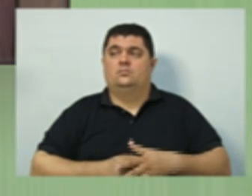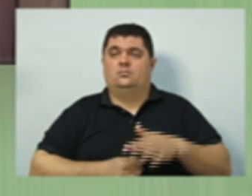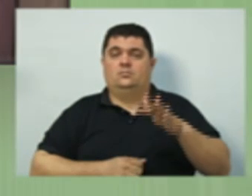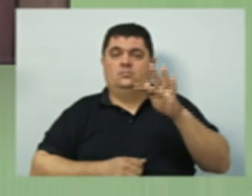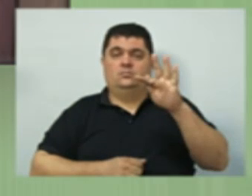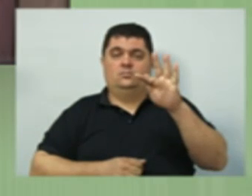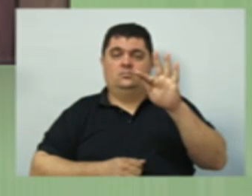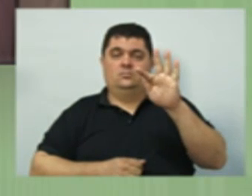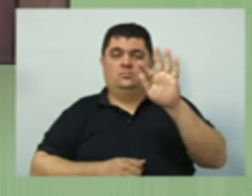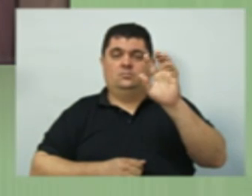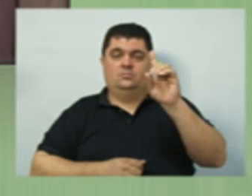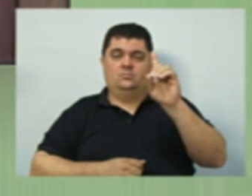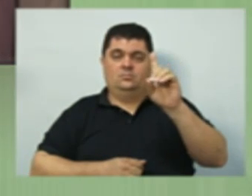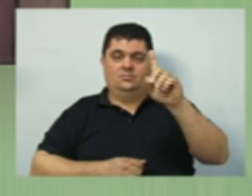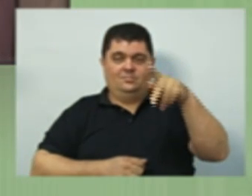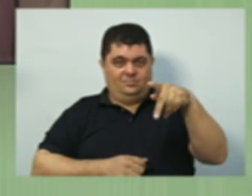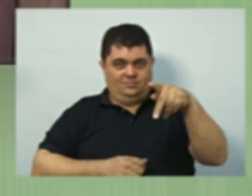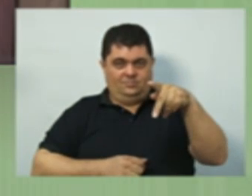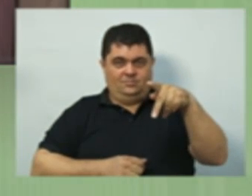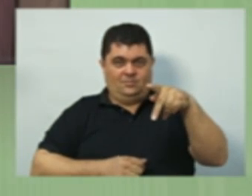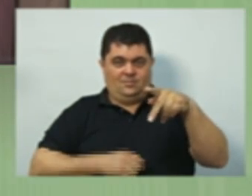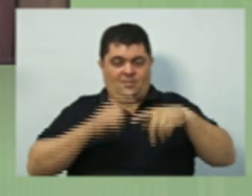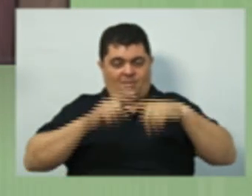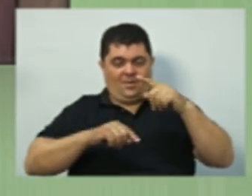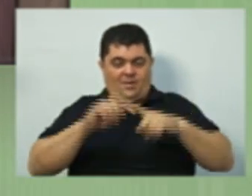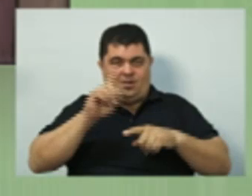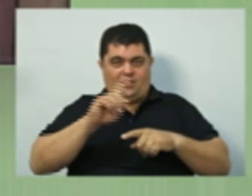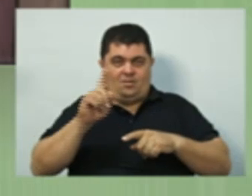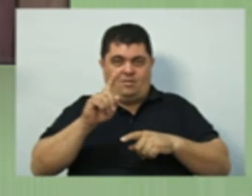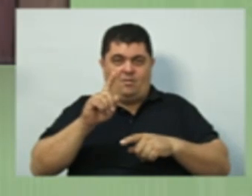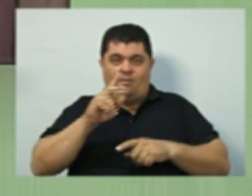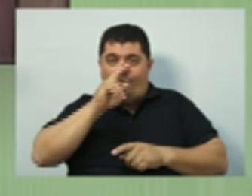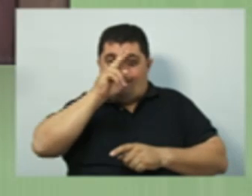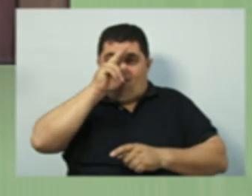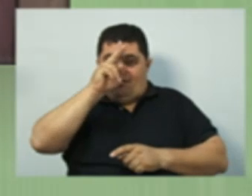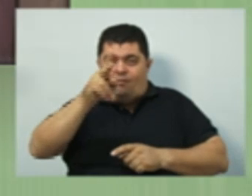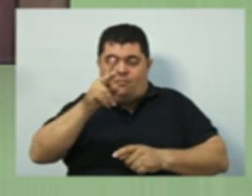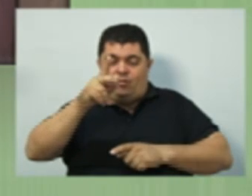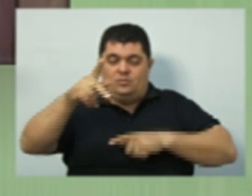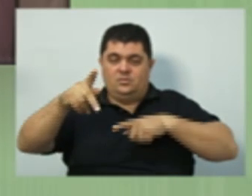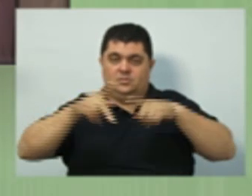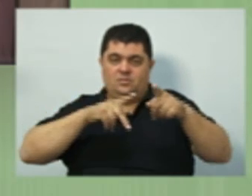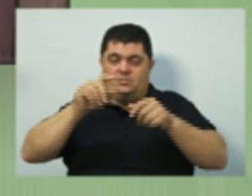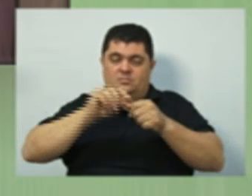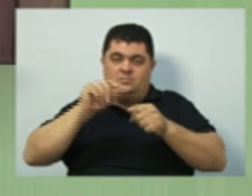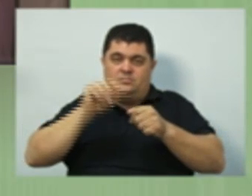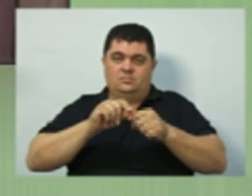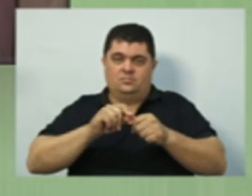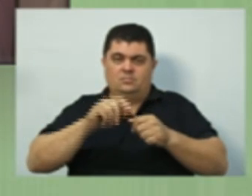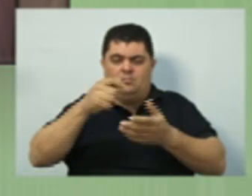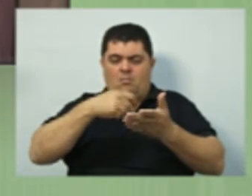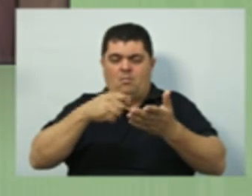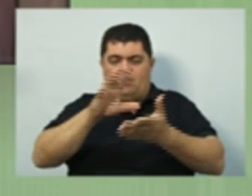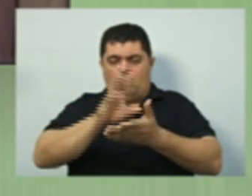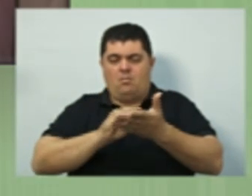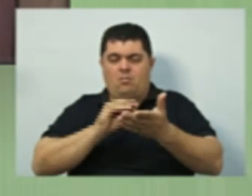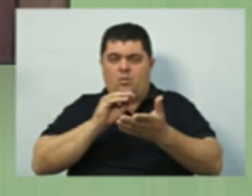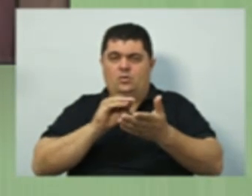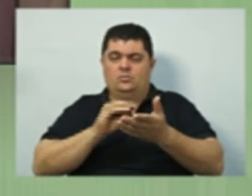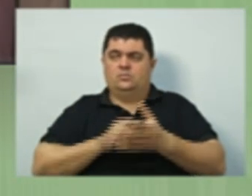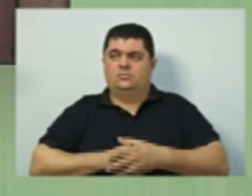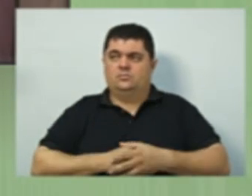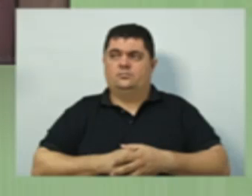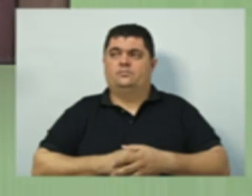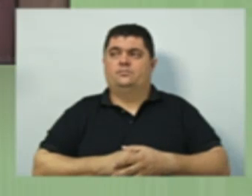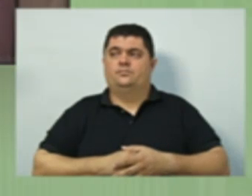FDP, atenção, não é palavrão, é força de produção. Pode anotar aí para você ver, tá ok? Força